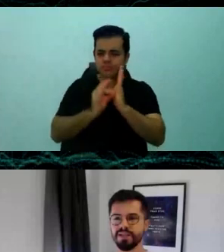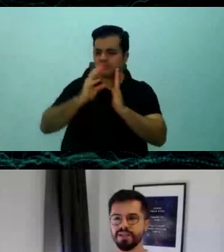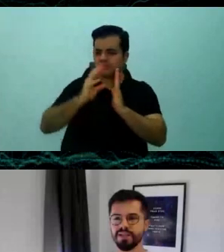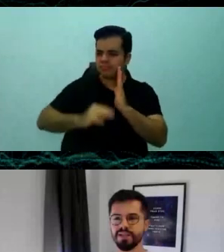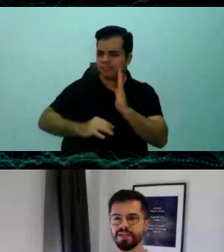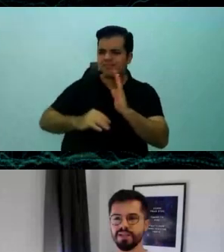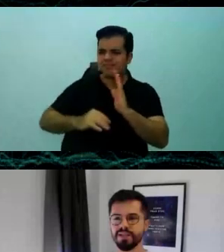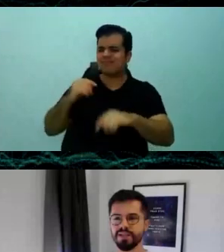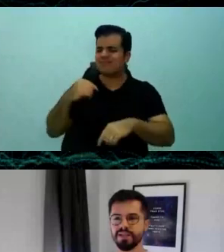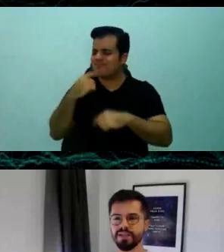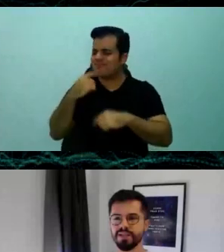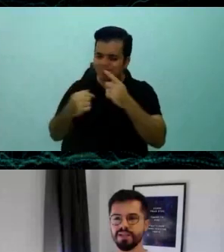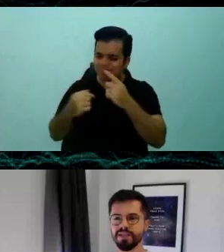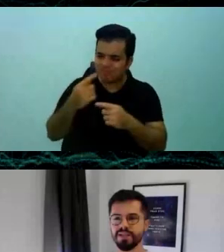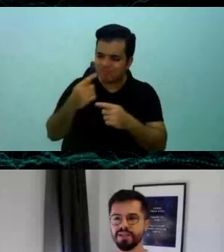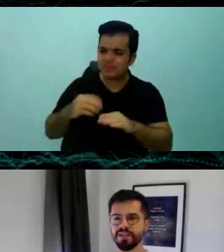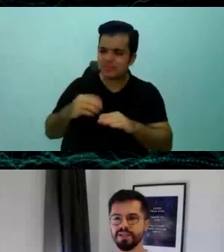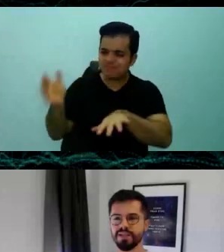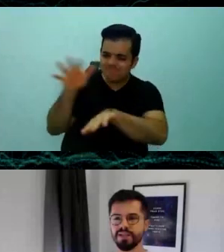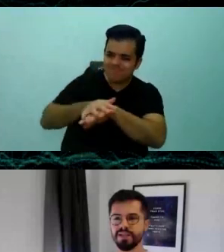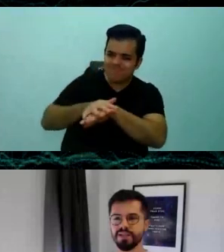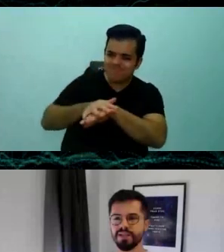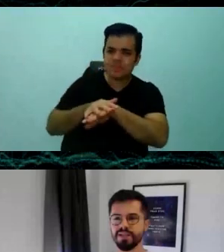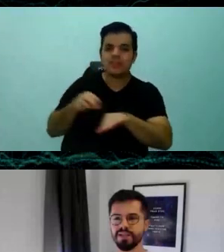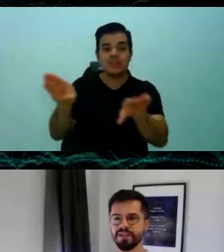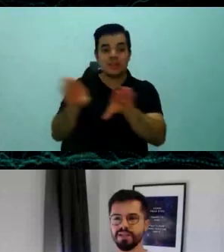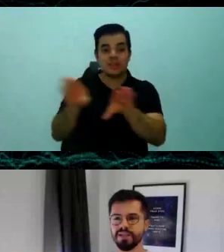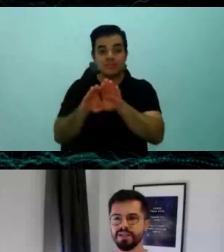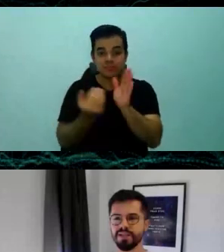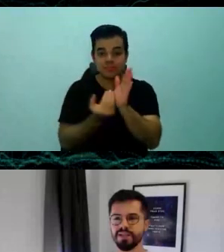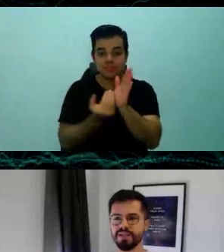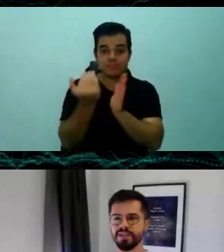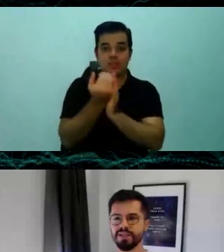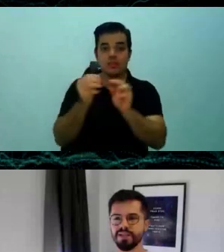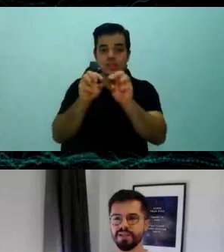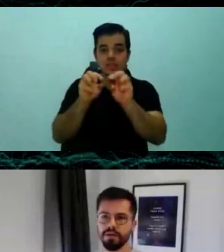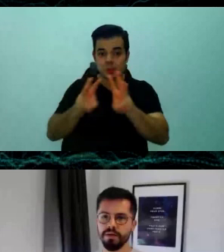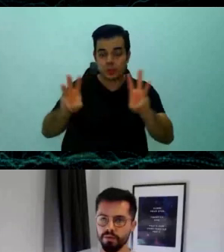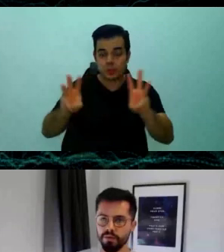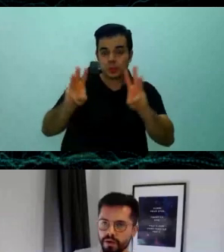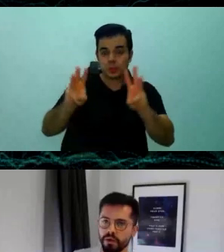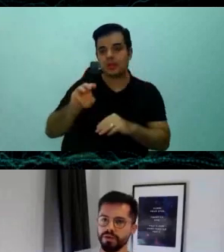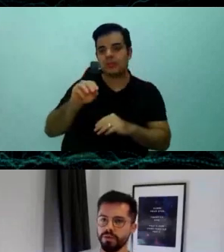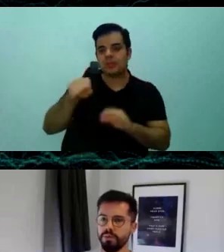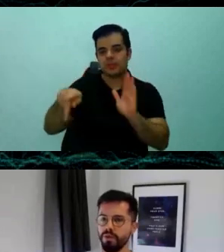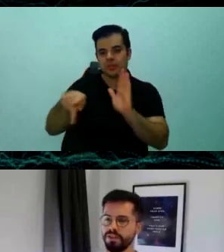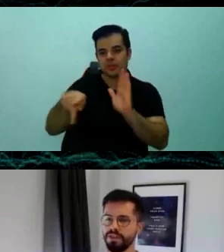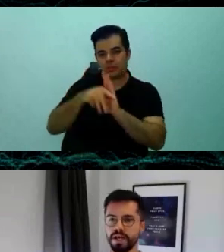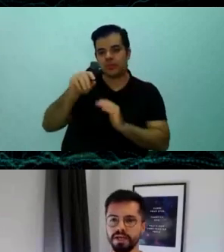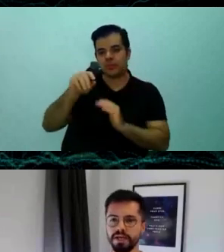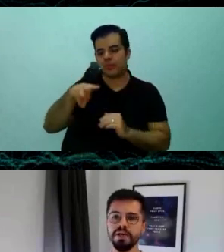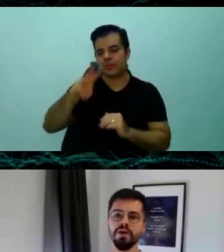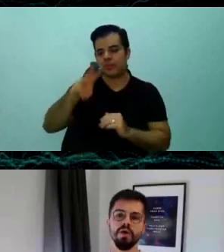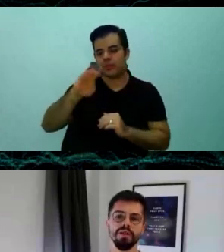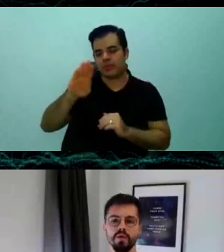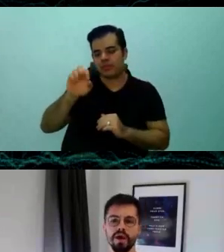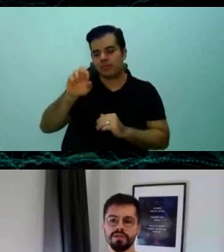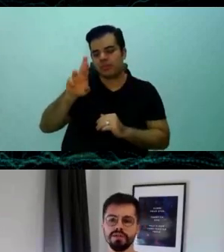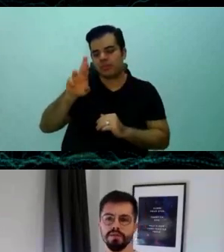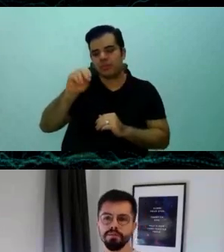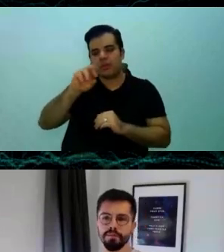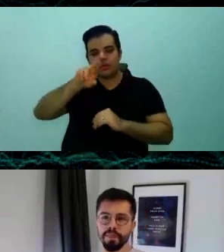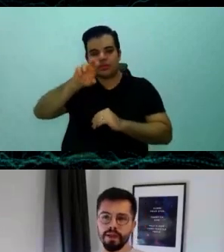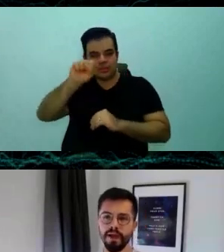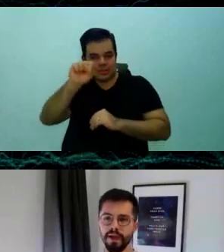preciso investe em cima aqui vamos limpar metal Gun E aí você tinha também a one browser do do Cláudio né então vou falar um pouquinho sobre essa nesse caso